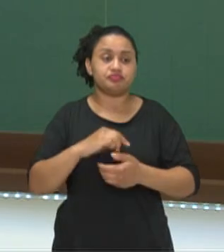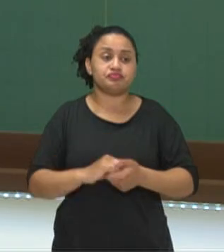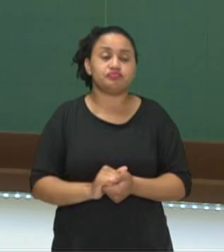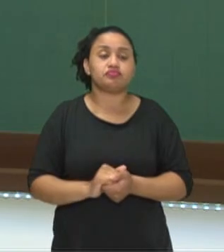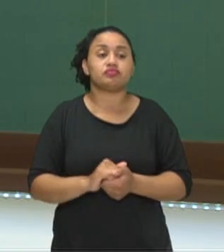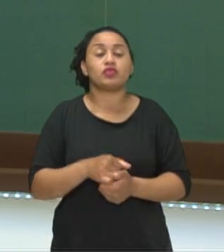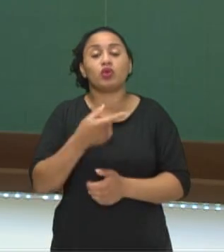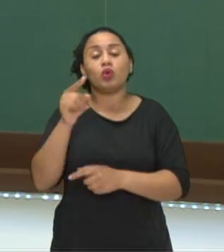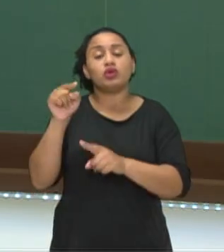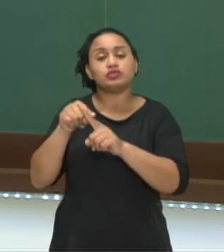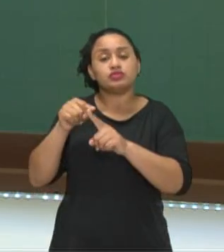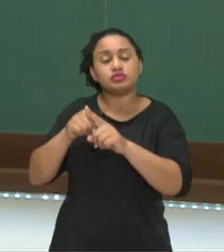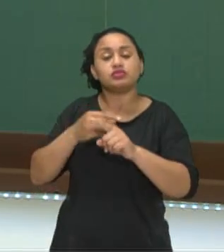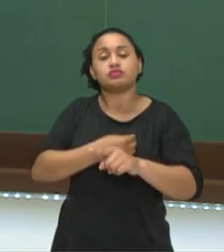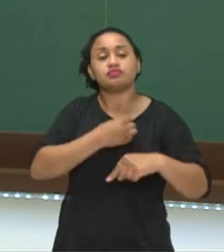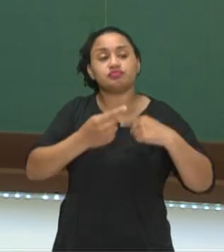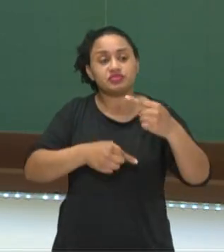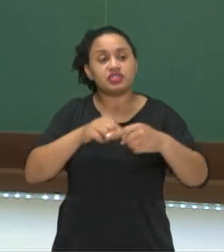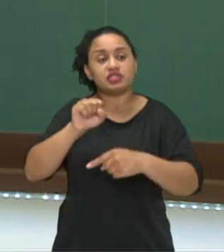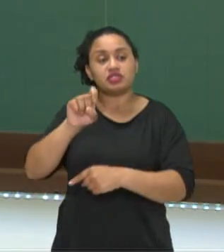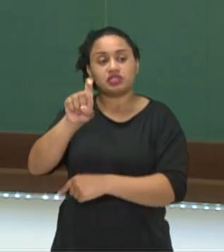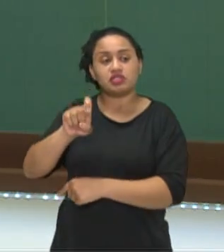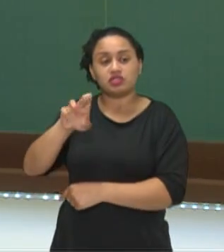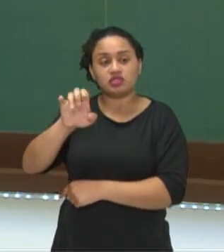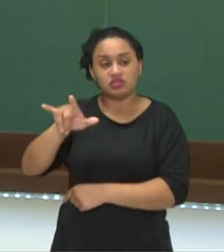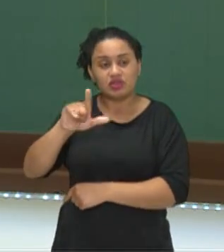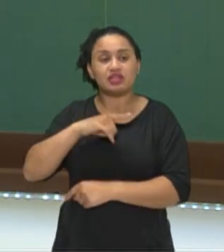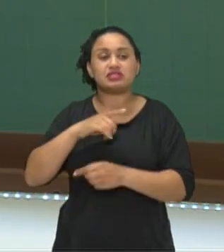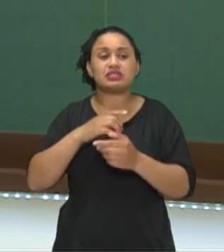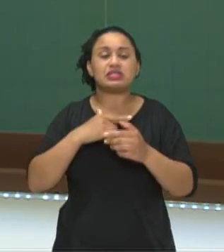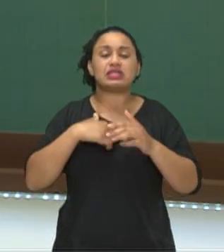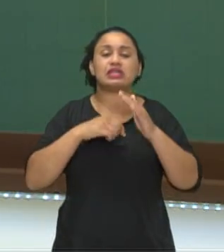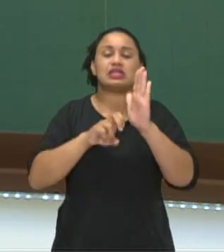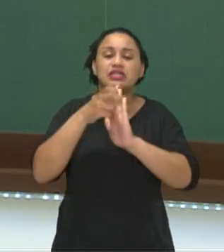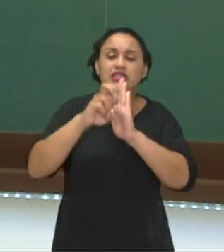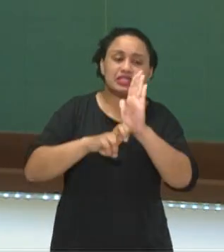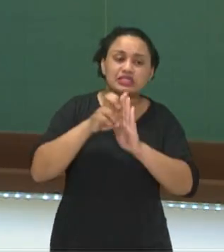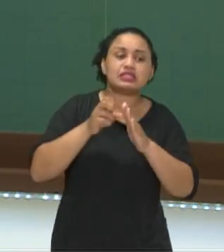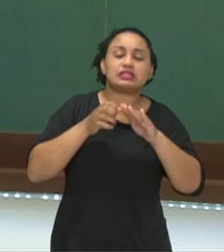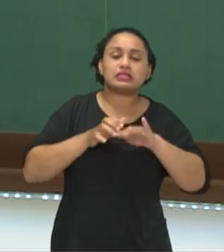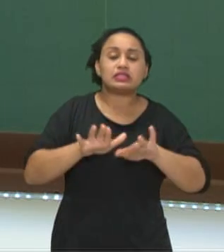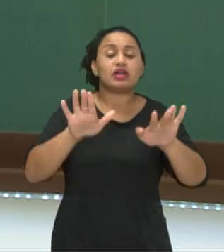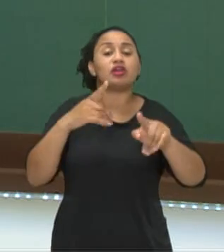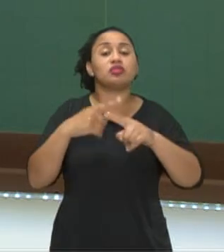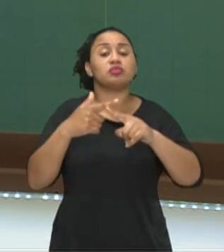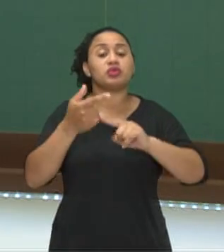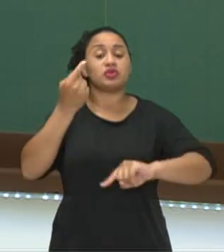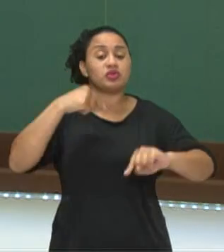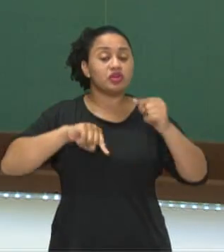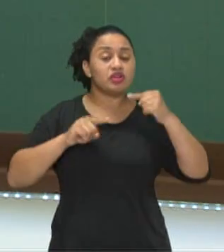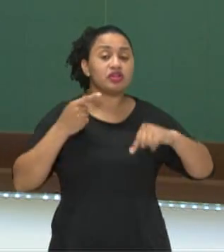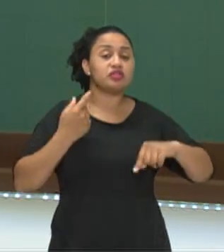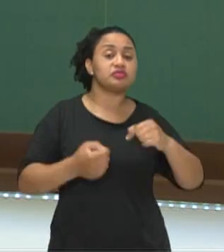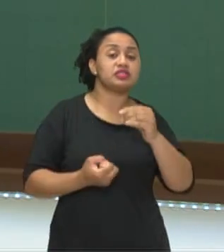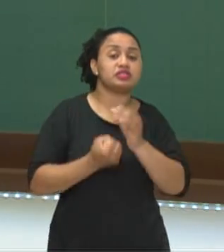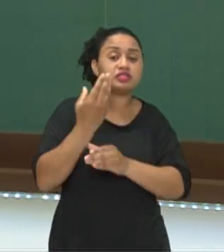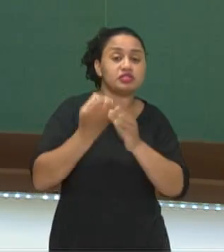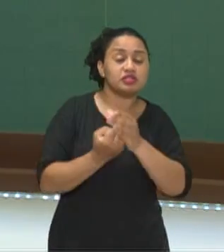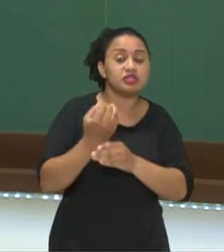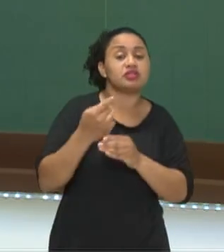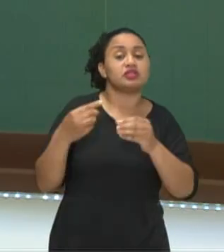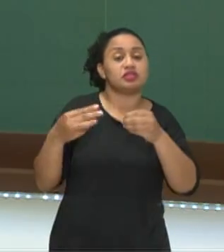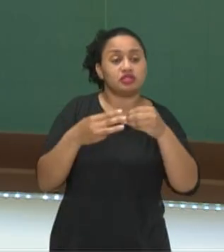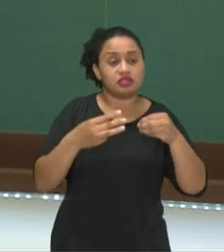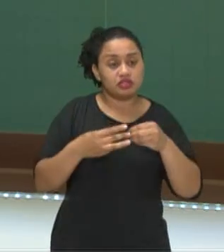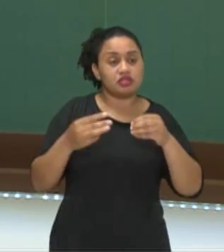A reprodução sexuada possui um alto custo energético. Primeiro, porque o organismo precisa produzir essas células. Também